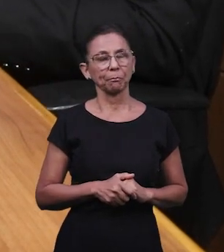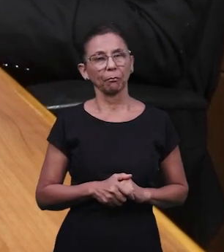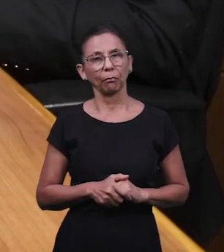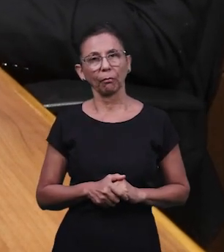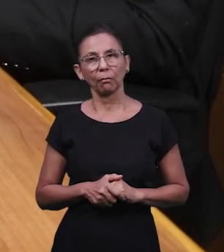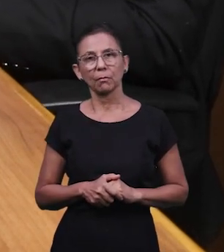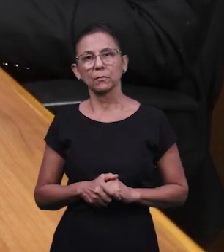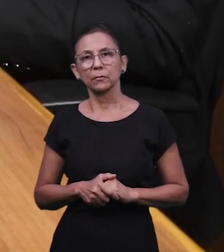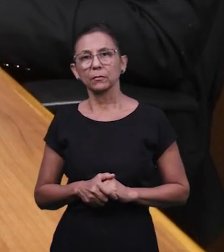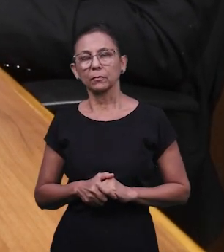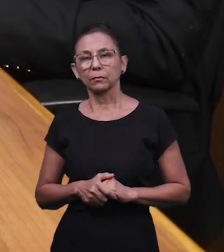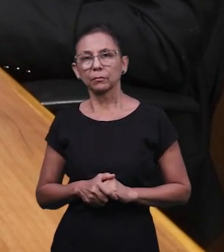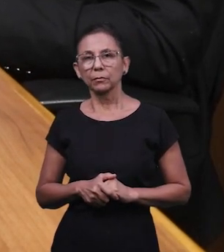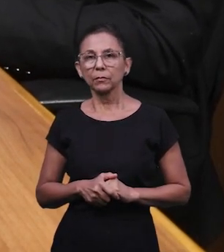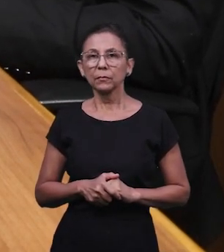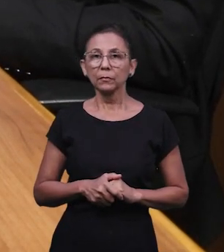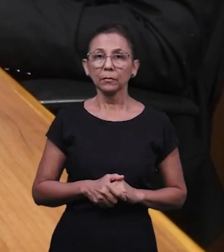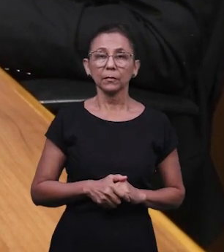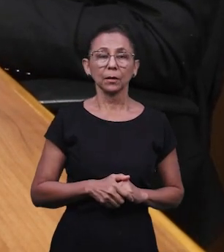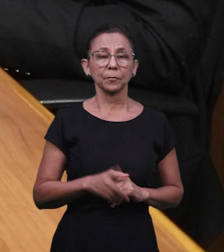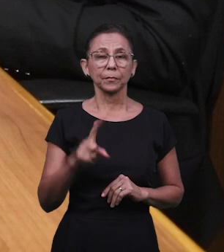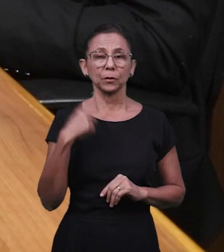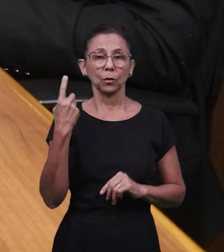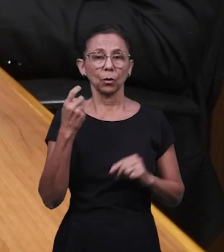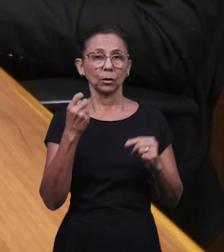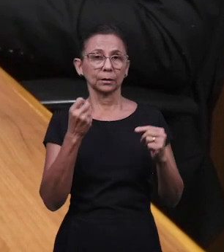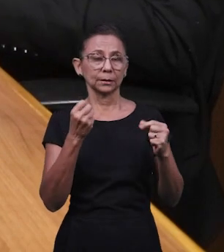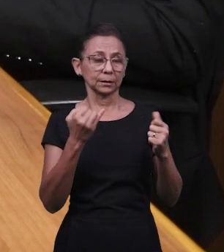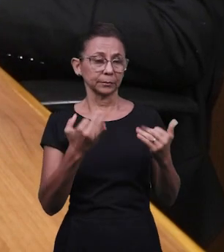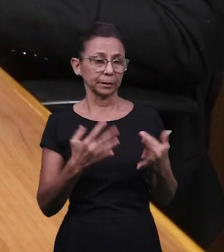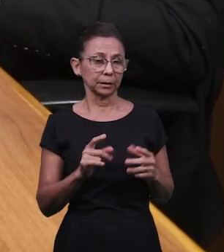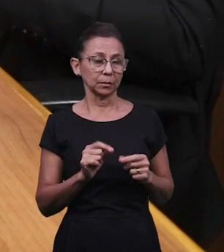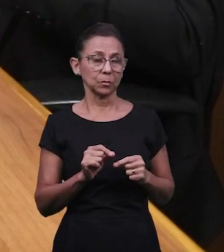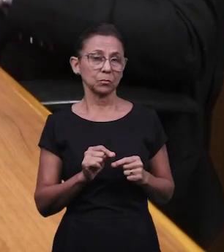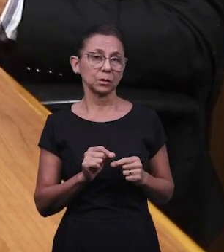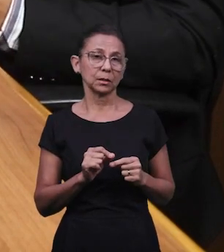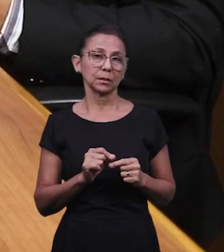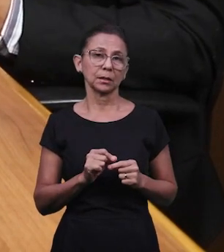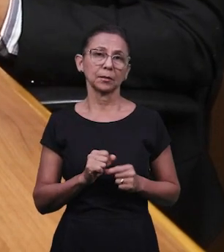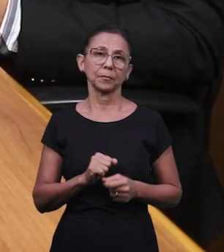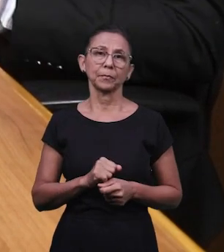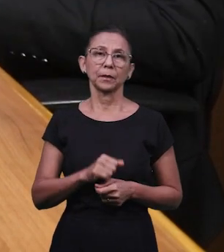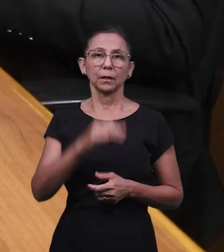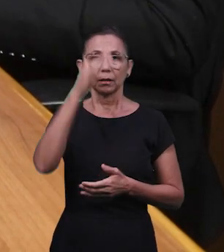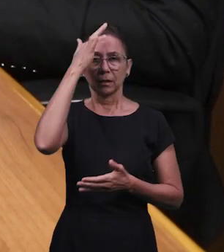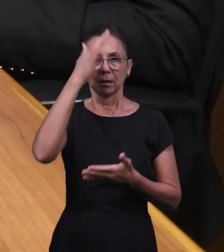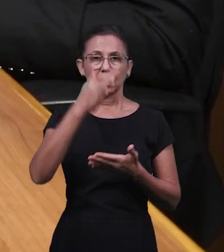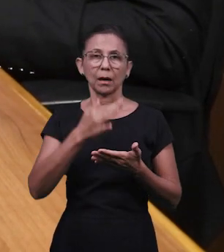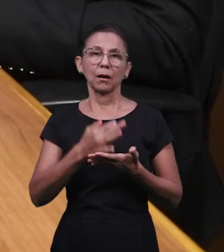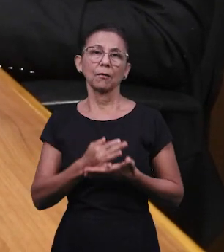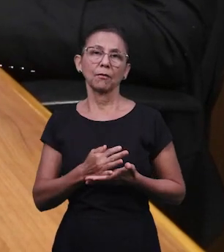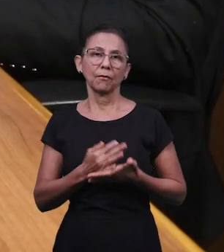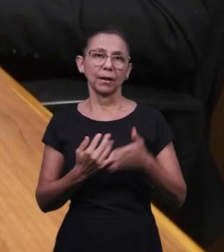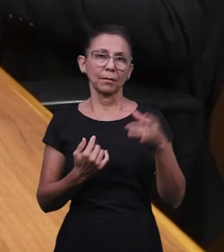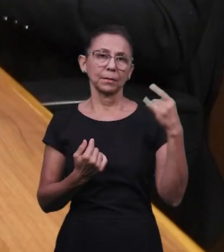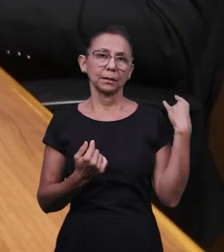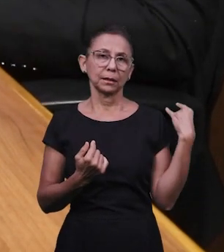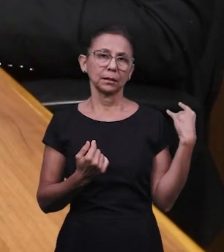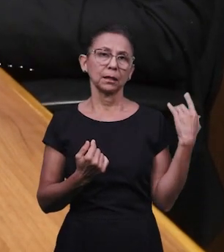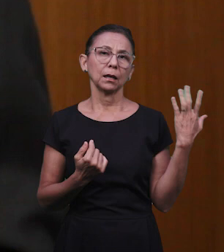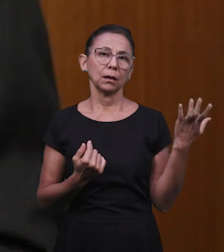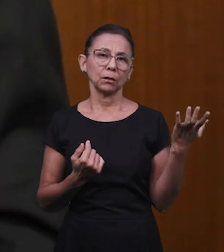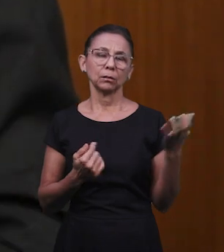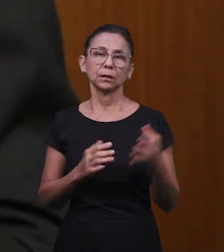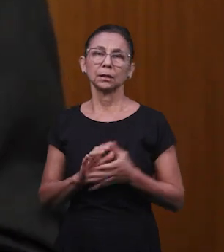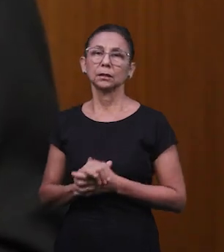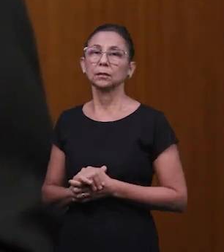gente viu o que não é fé. O que não é, eu vou repetir a expressão que eu usei, a fé bíblica. Genuína. A fé